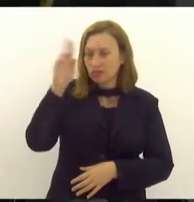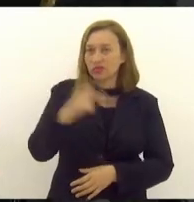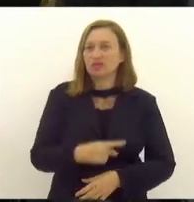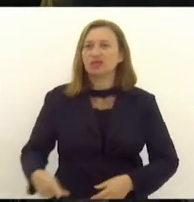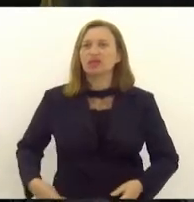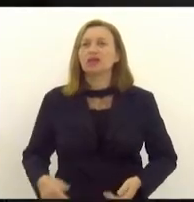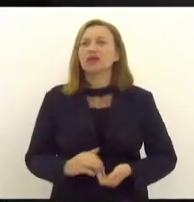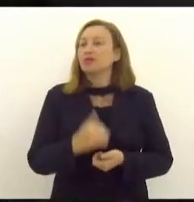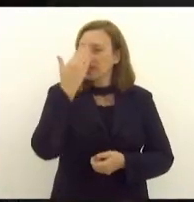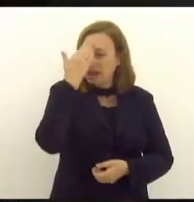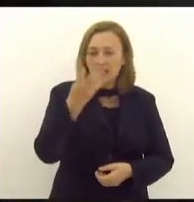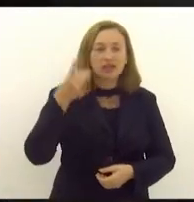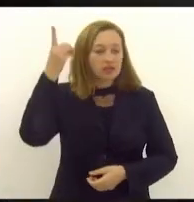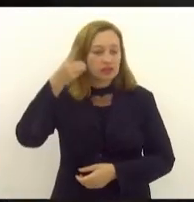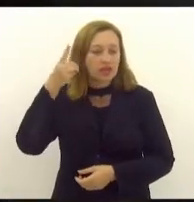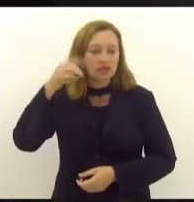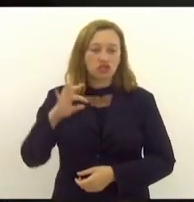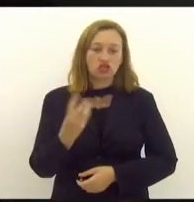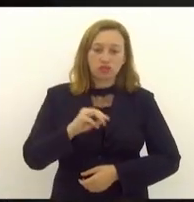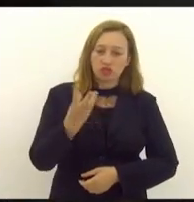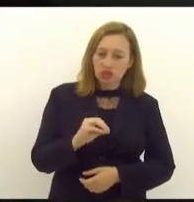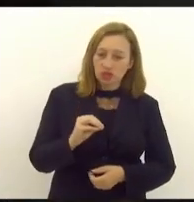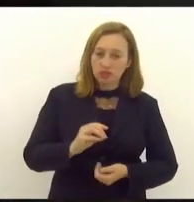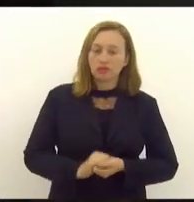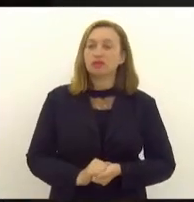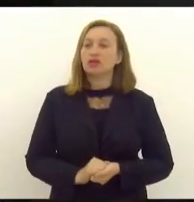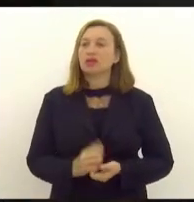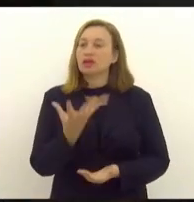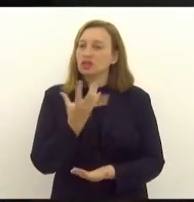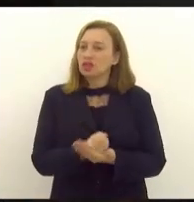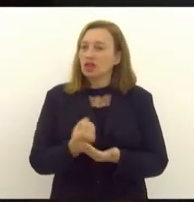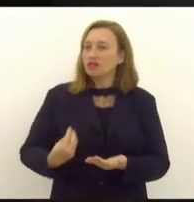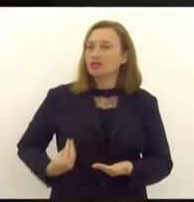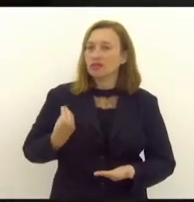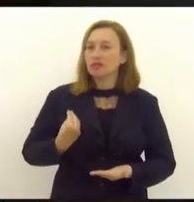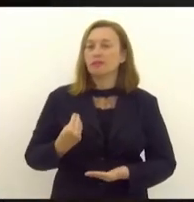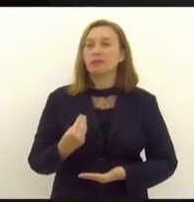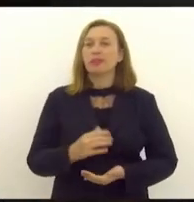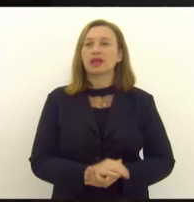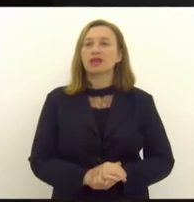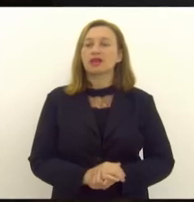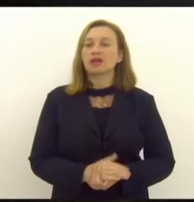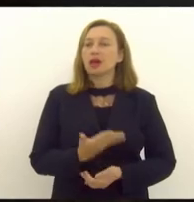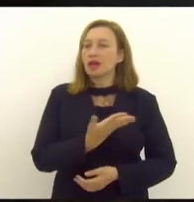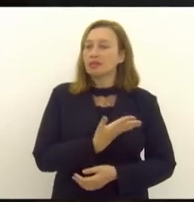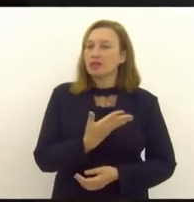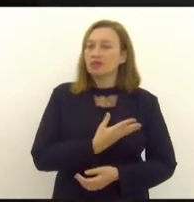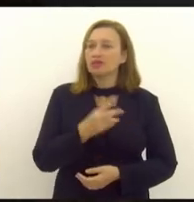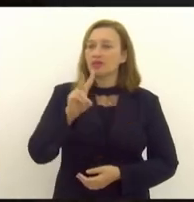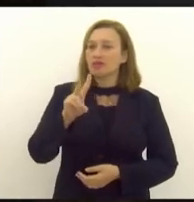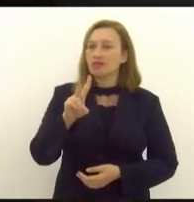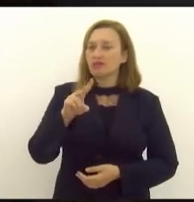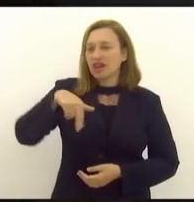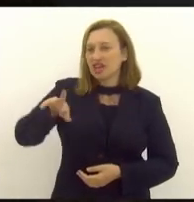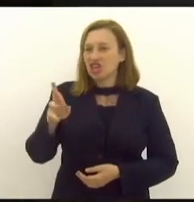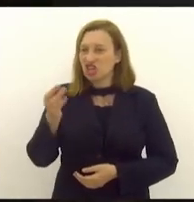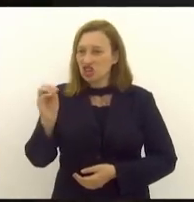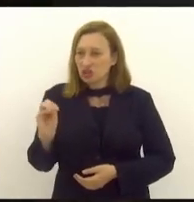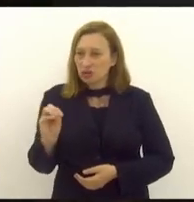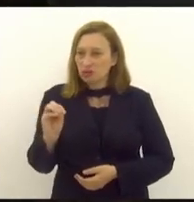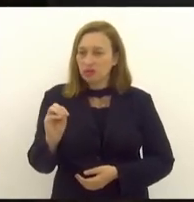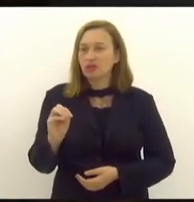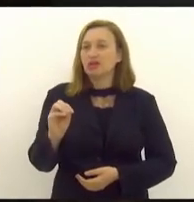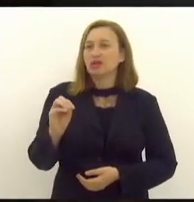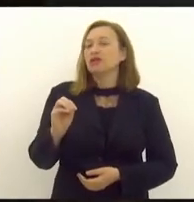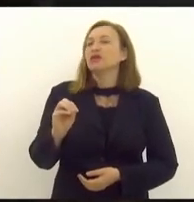Obrigado Deputado Chico Machado gostaria de registrar a presença do nosso querido Waguinho viva Nova Iguaçu